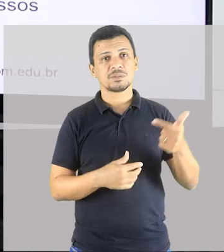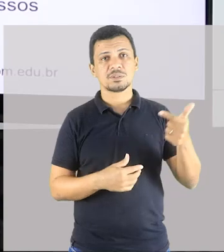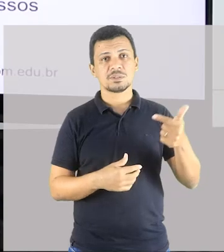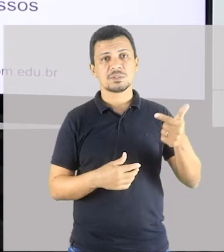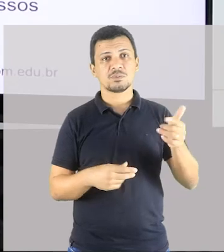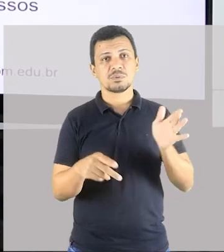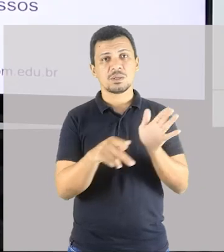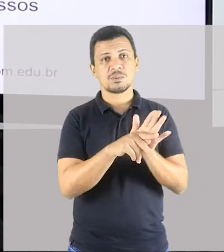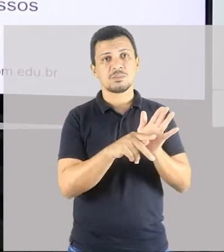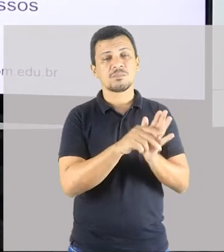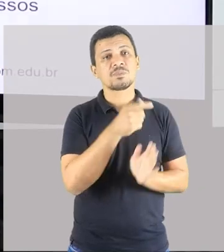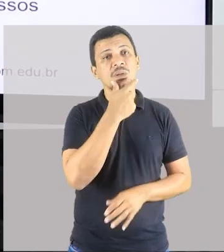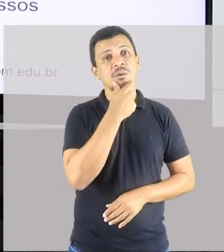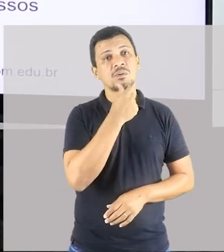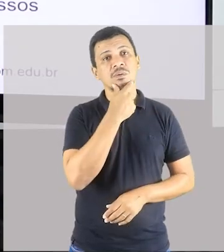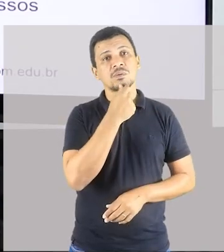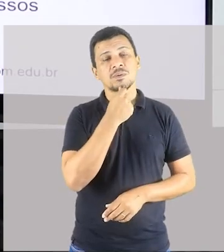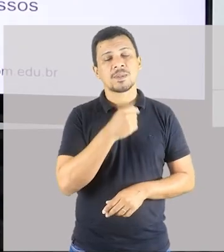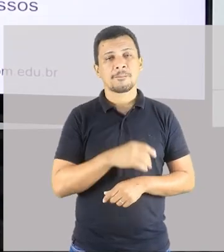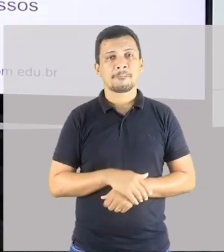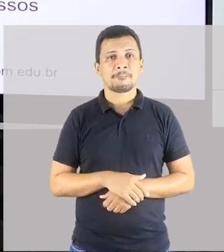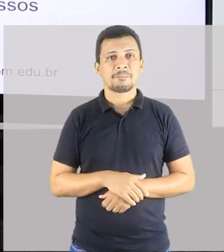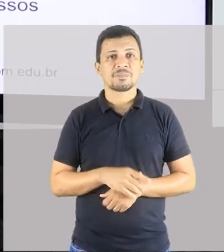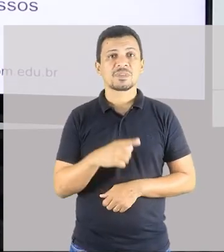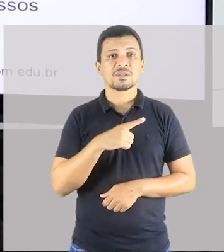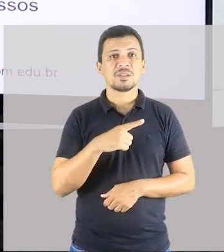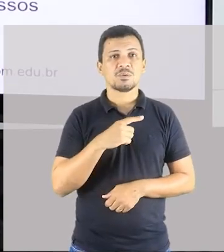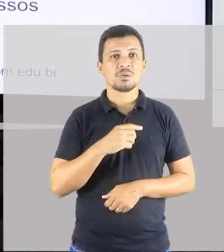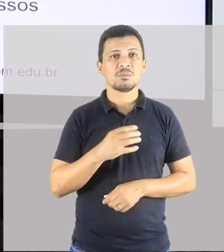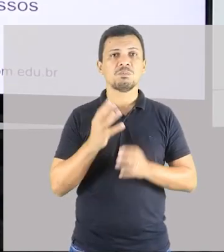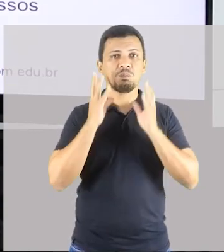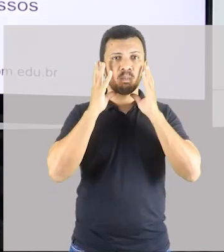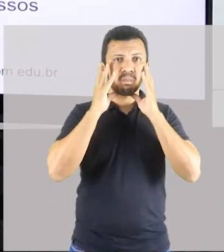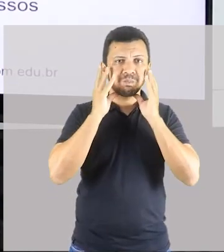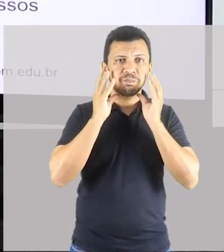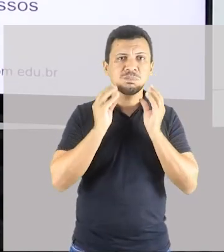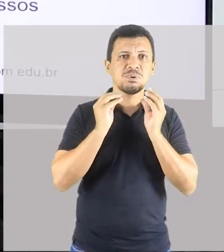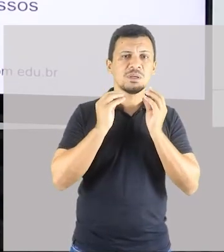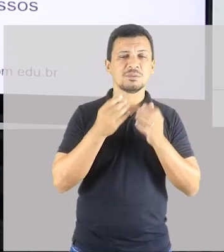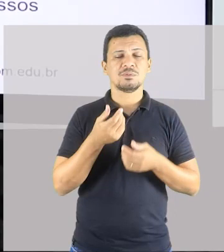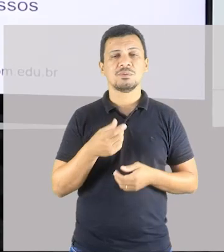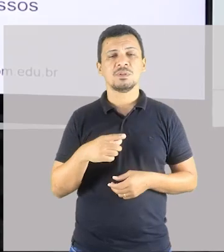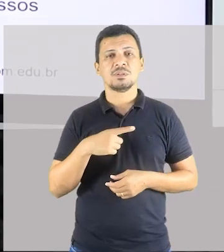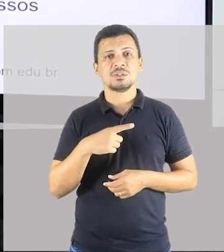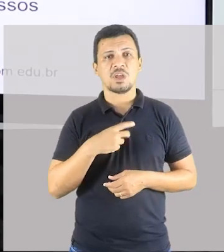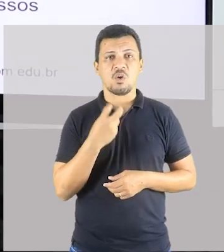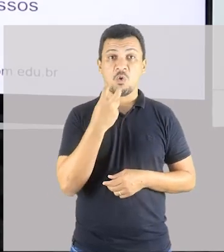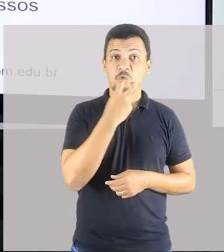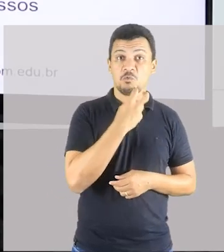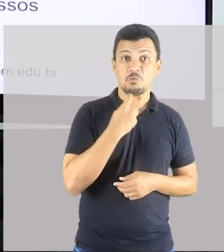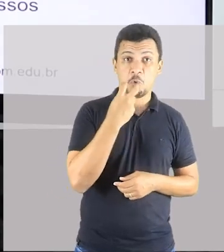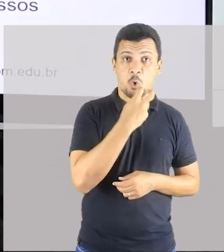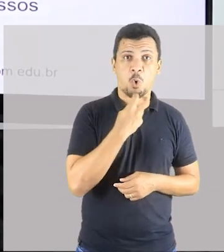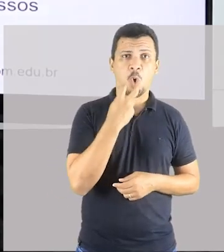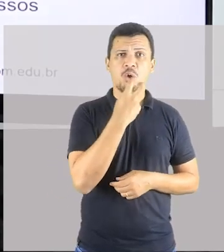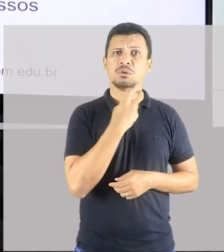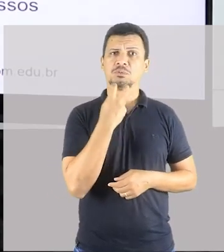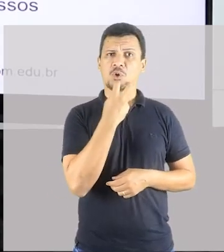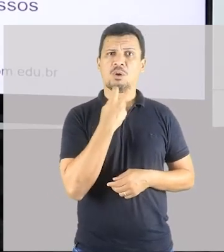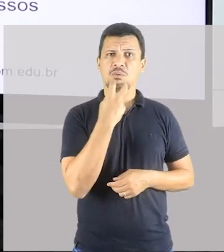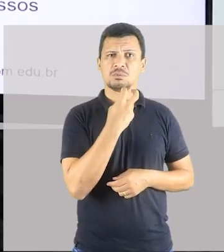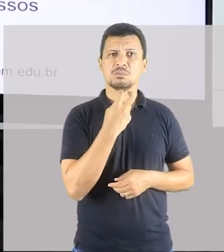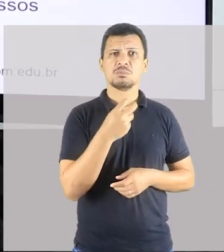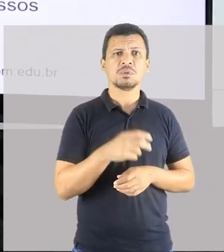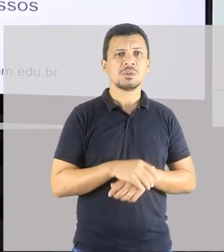secundárias do homem. E aí vão ter pelos, o engrossamento da voz e alguns outros que a gente